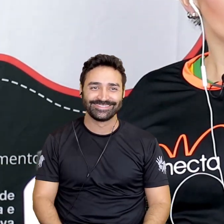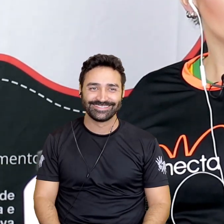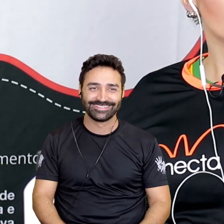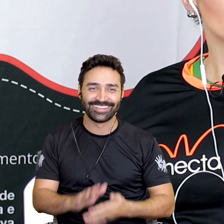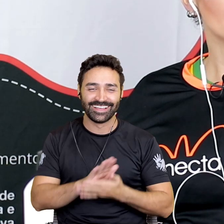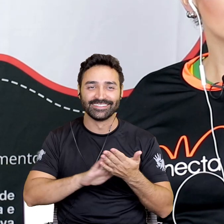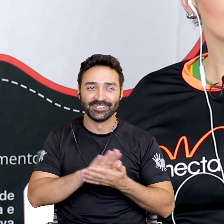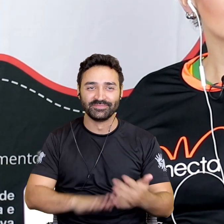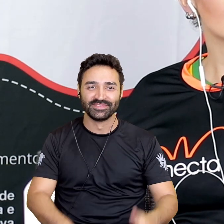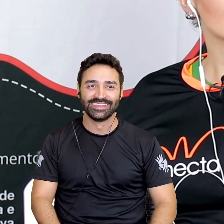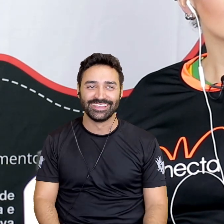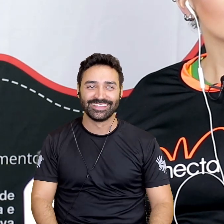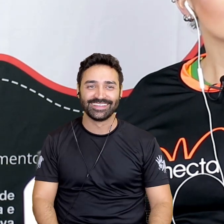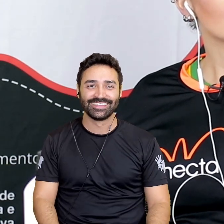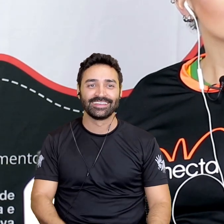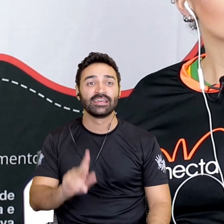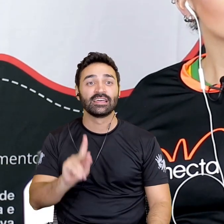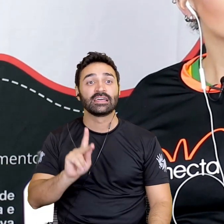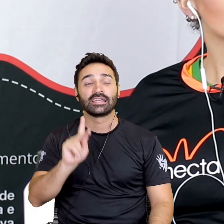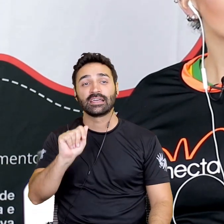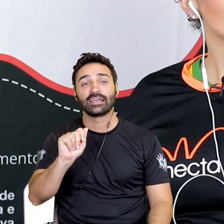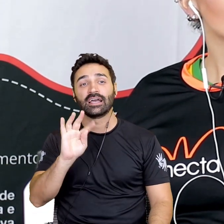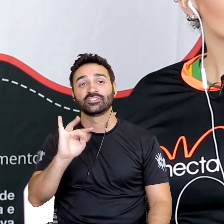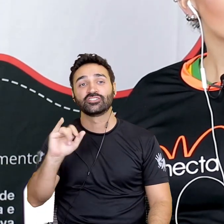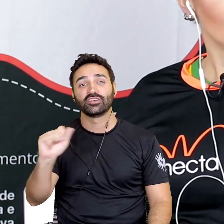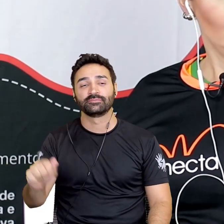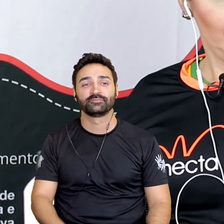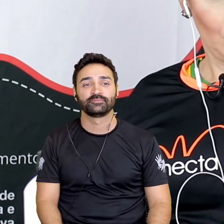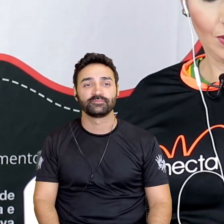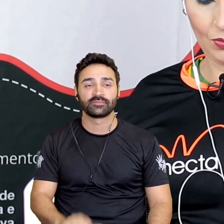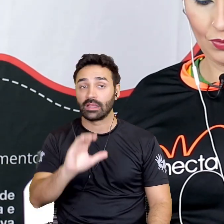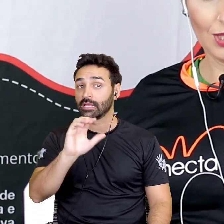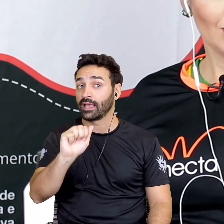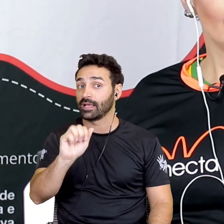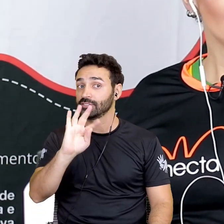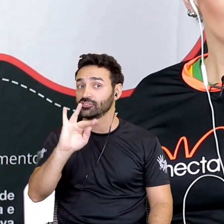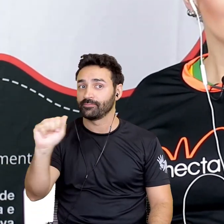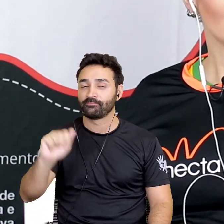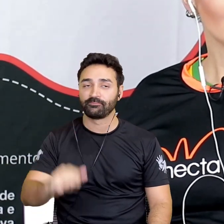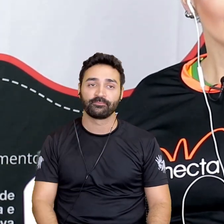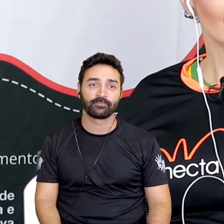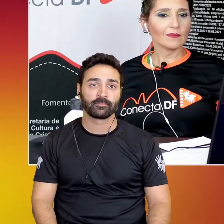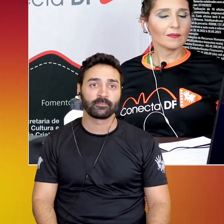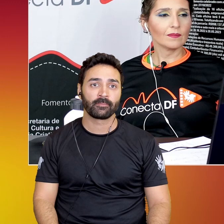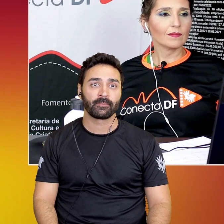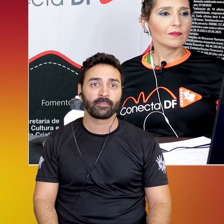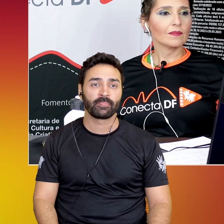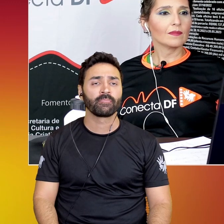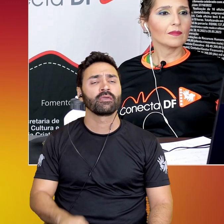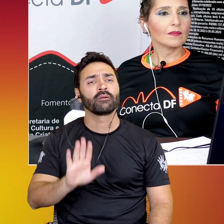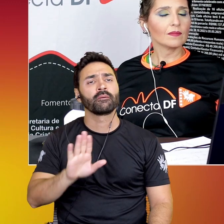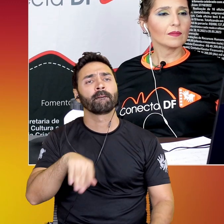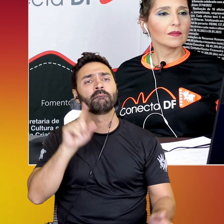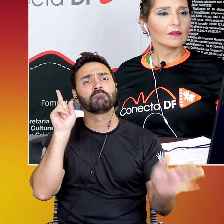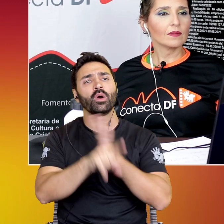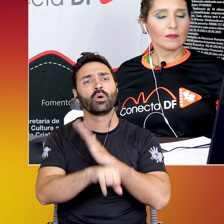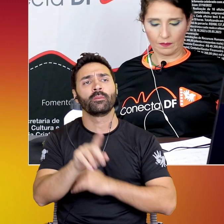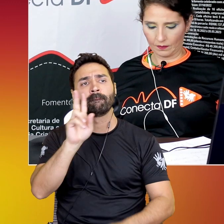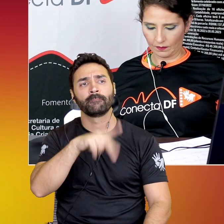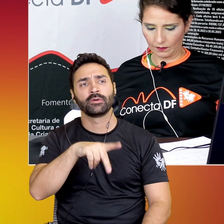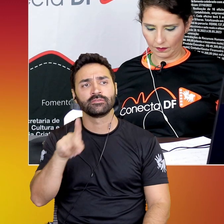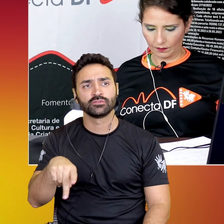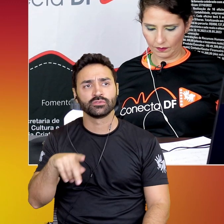Kátia Fernandes. Oi, boa noite. Boa noite. Professora, é o seguinte, tem